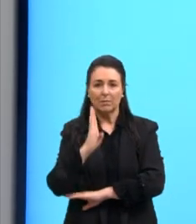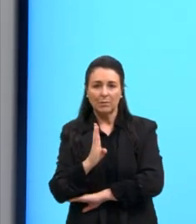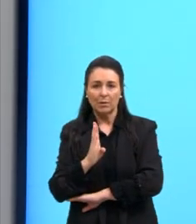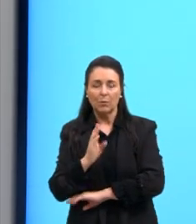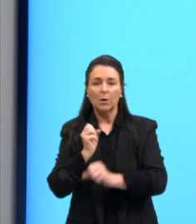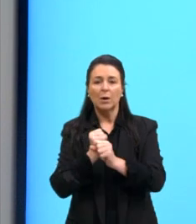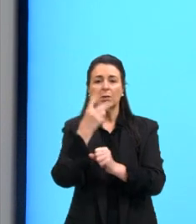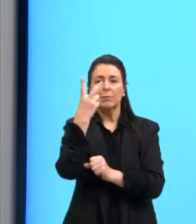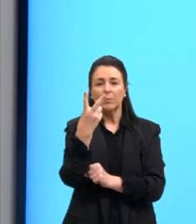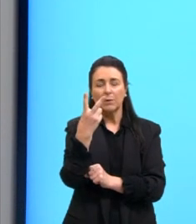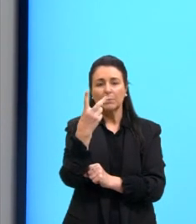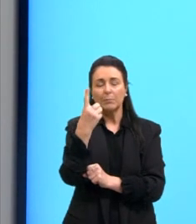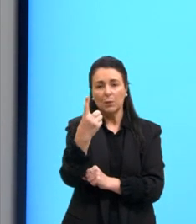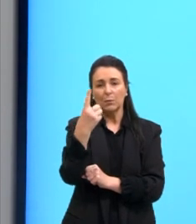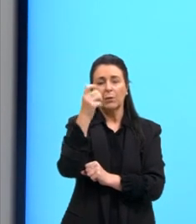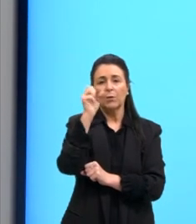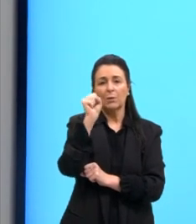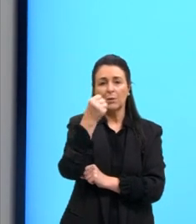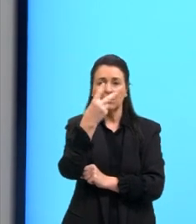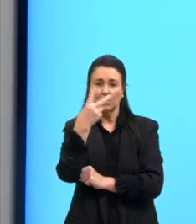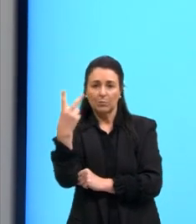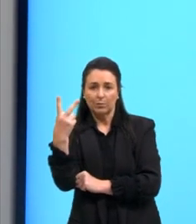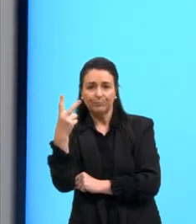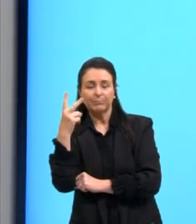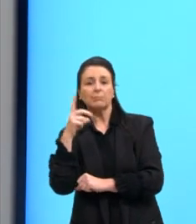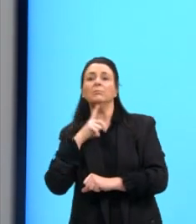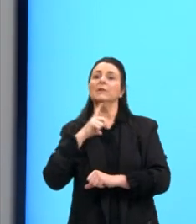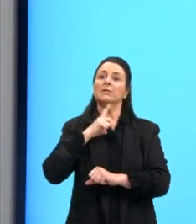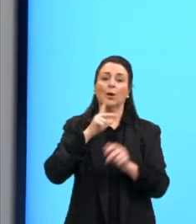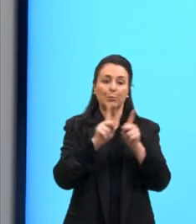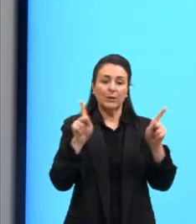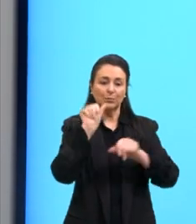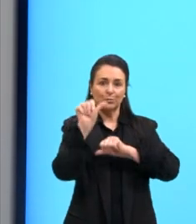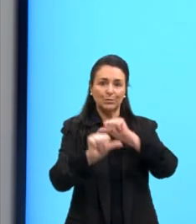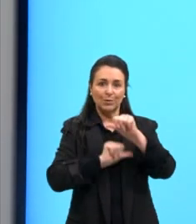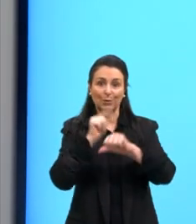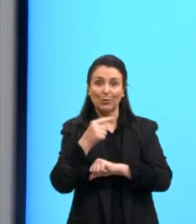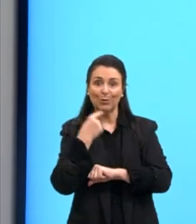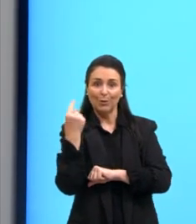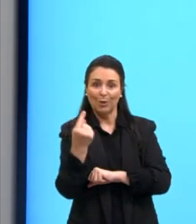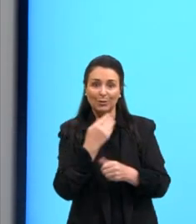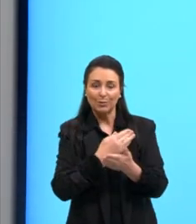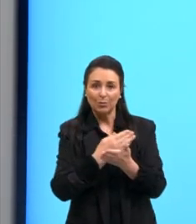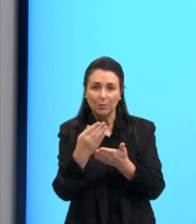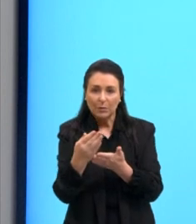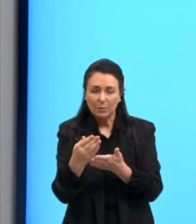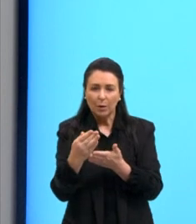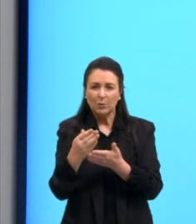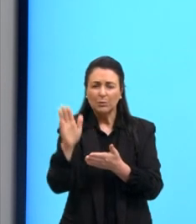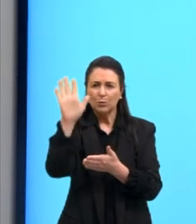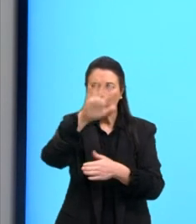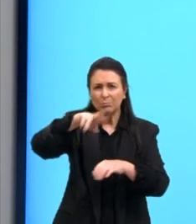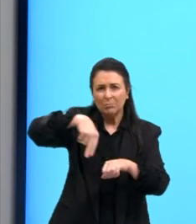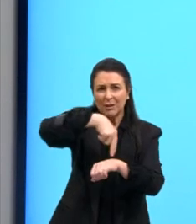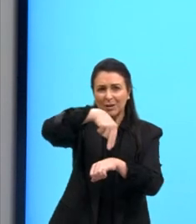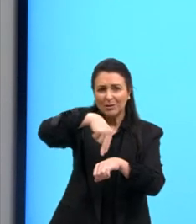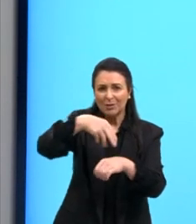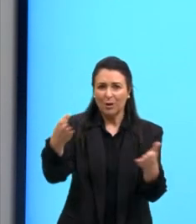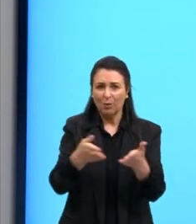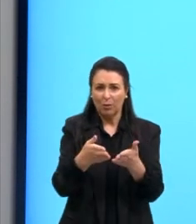em 1822 aí a gente passa por um período de transição nós viramos o que era nacional e não